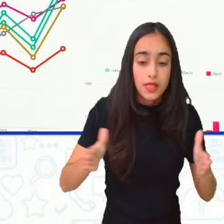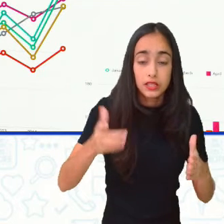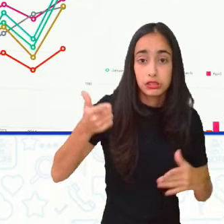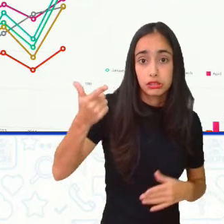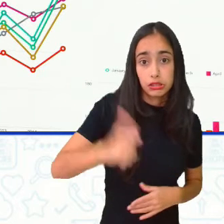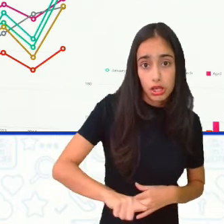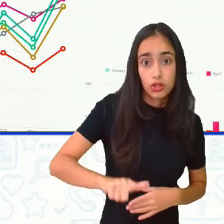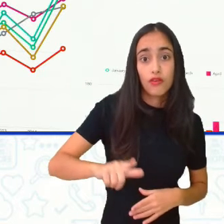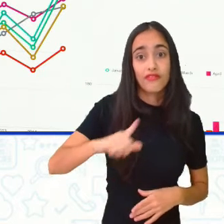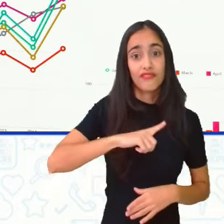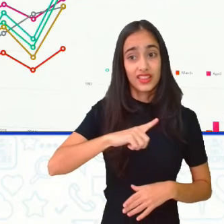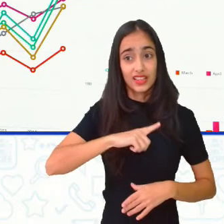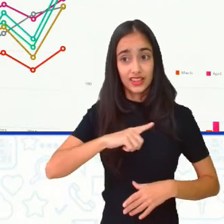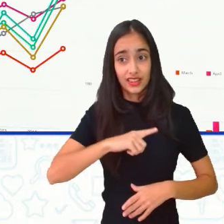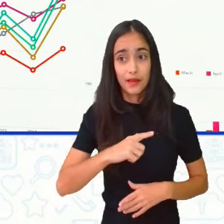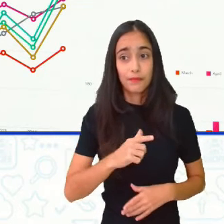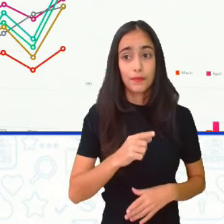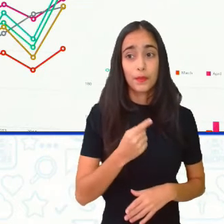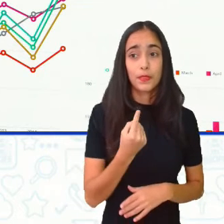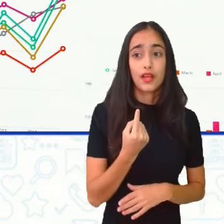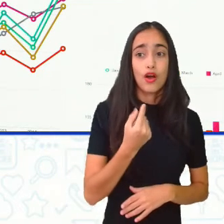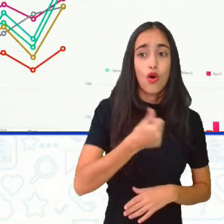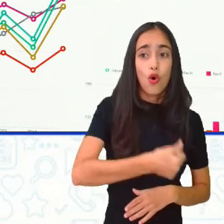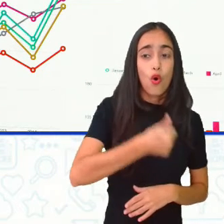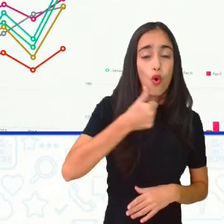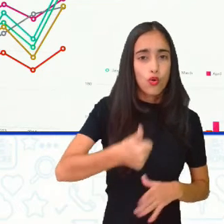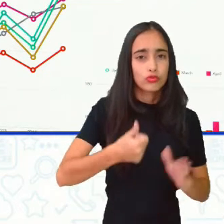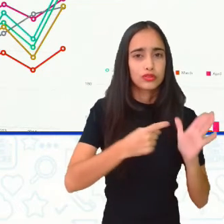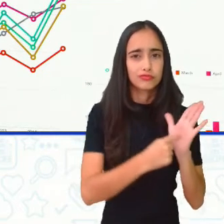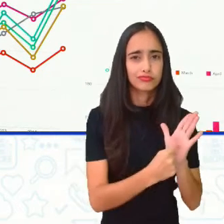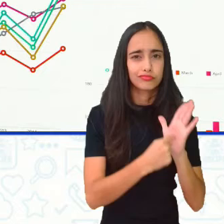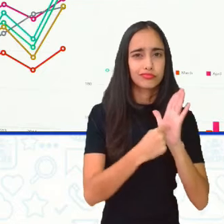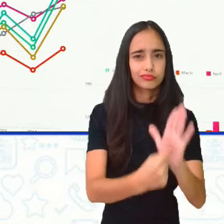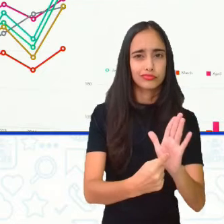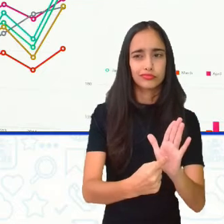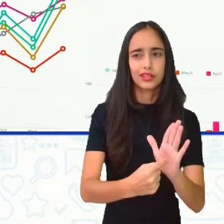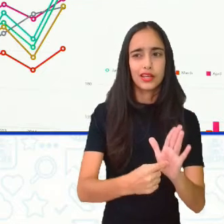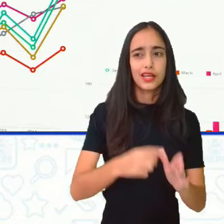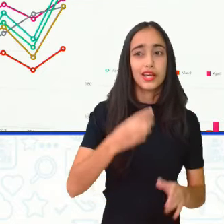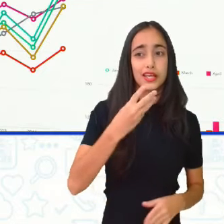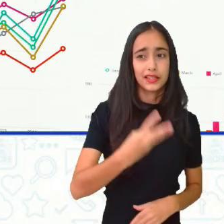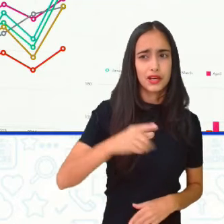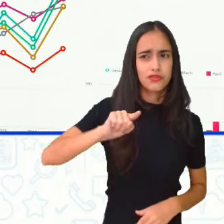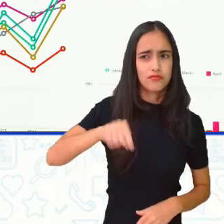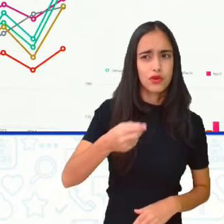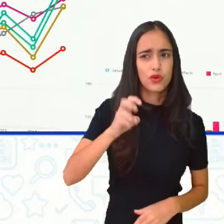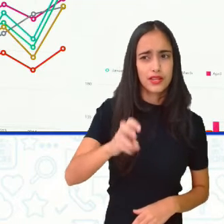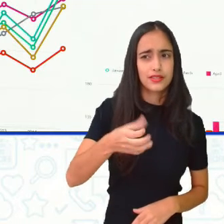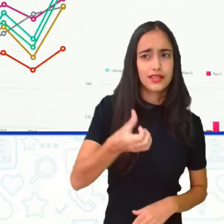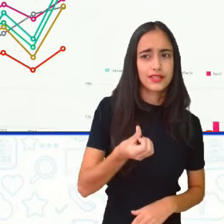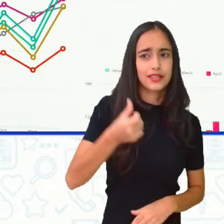e 3.567 peças para o público. Tem as principais informações